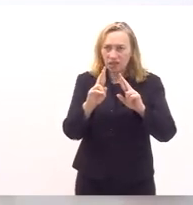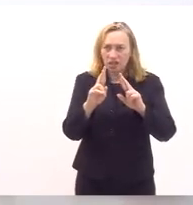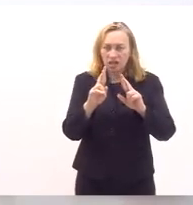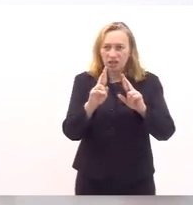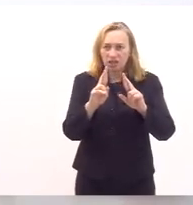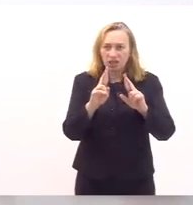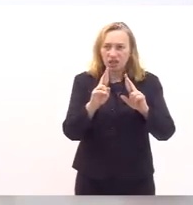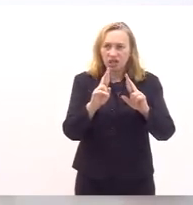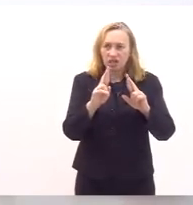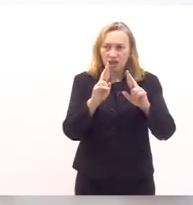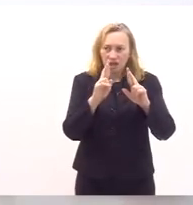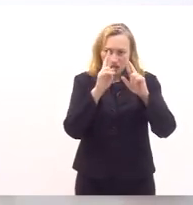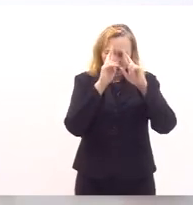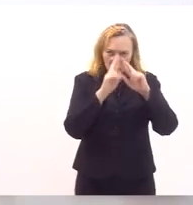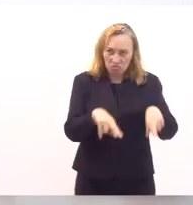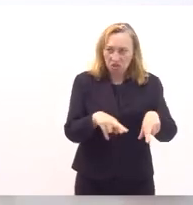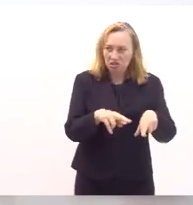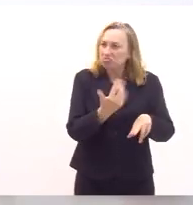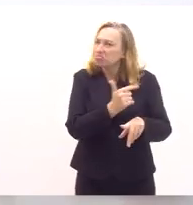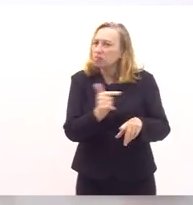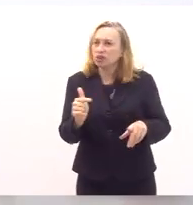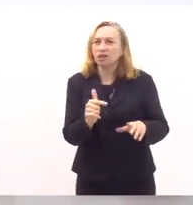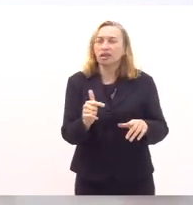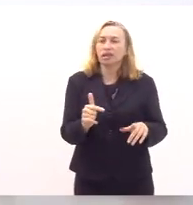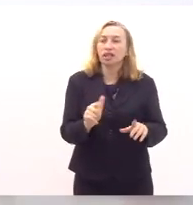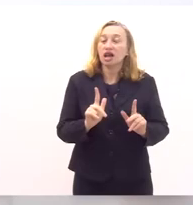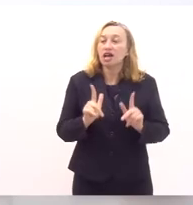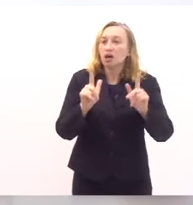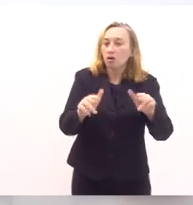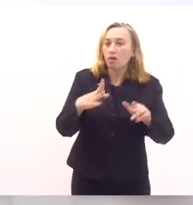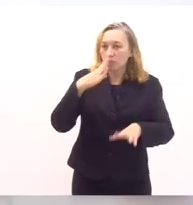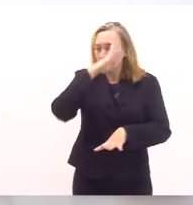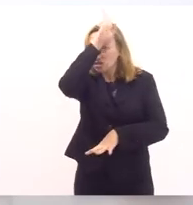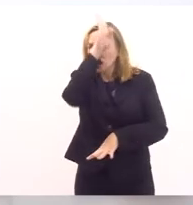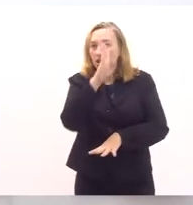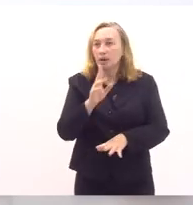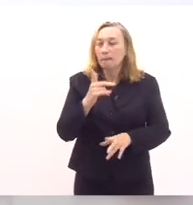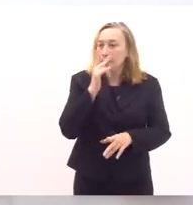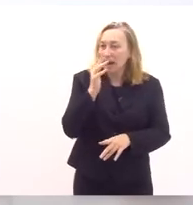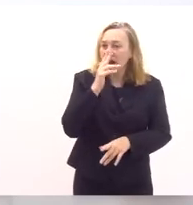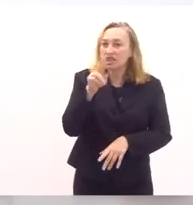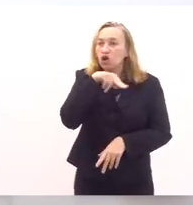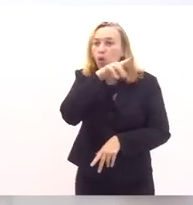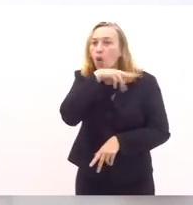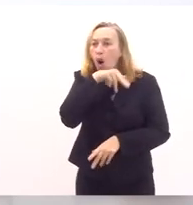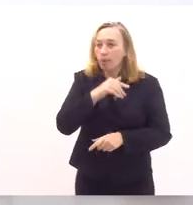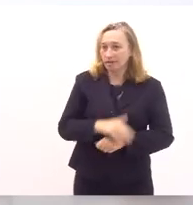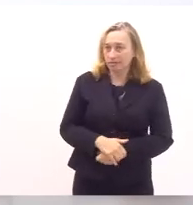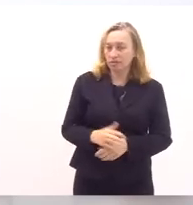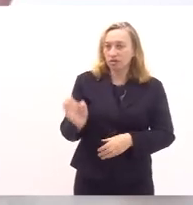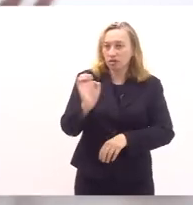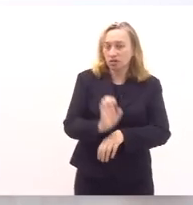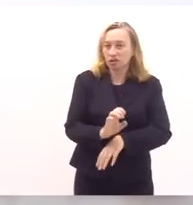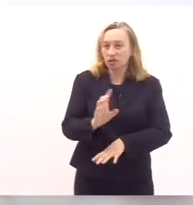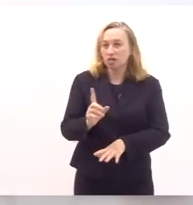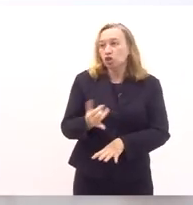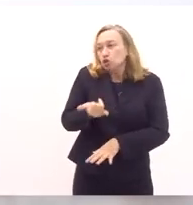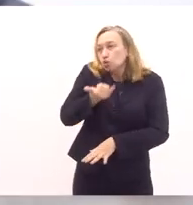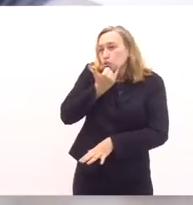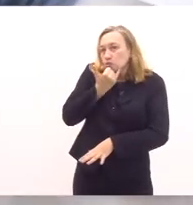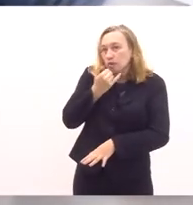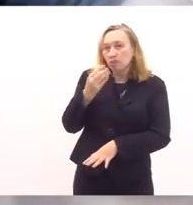fruto do Bolsonaro, a mesma coisa. São duas cobras, estão aqui no nosso estado, infelizmente. Desculpa,